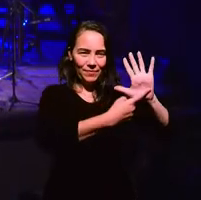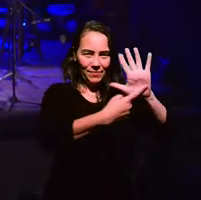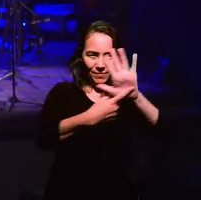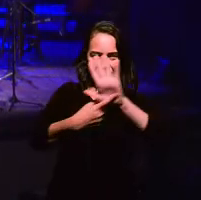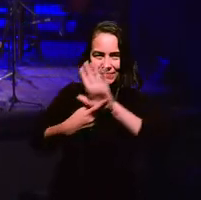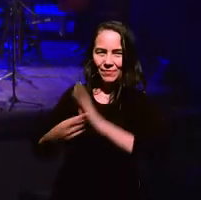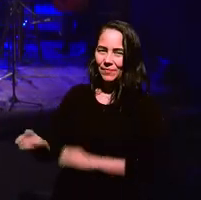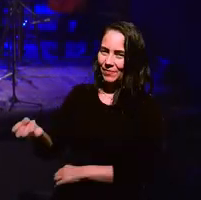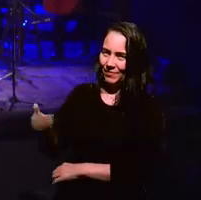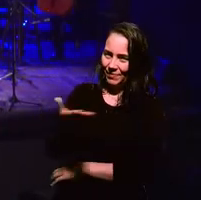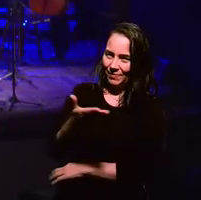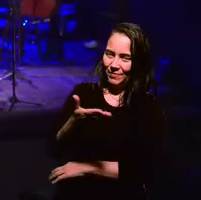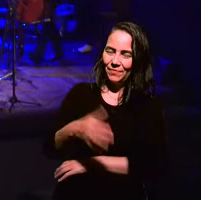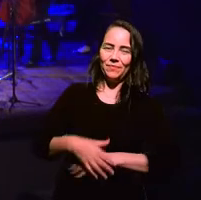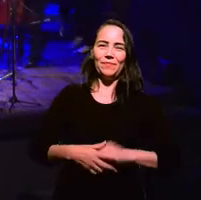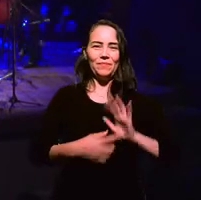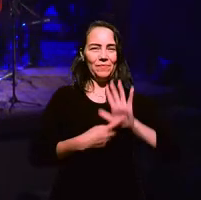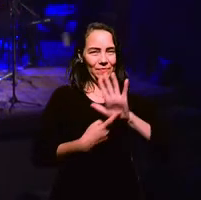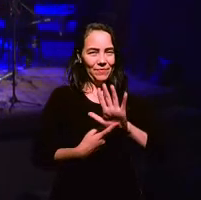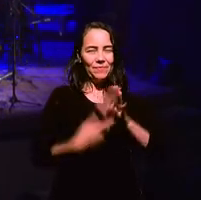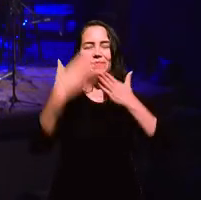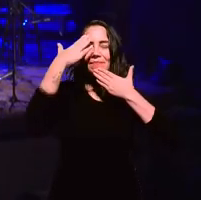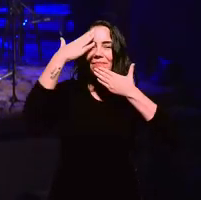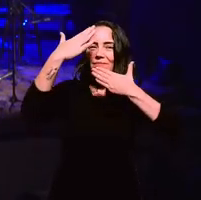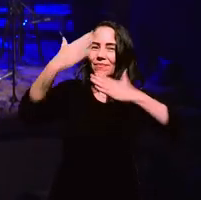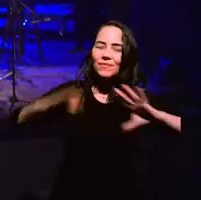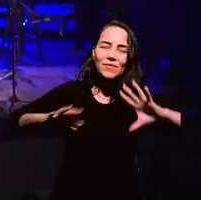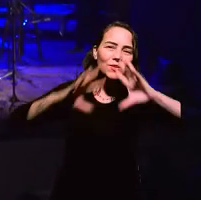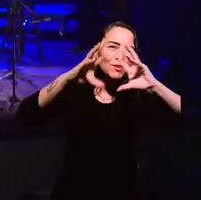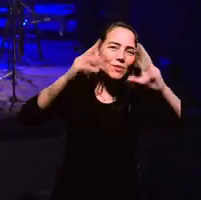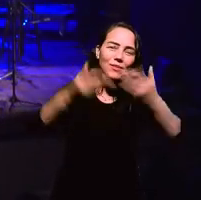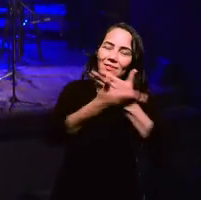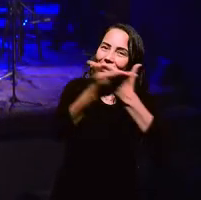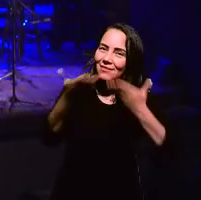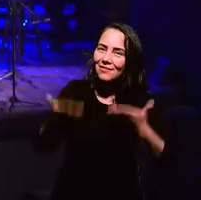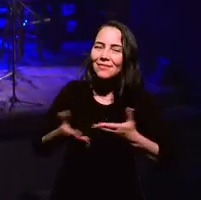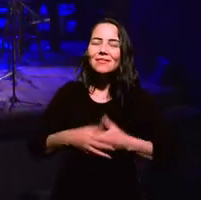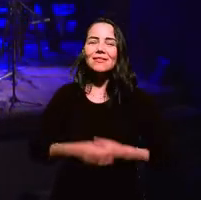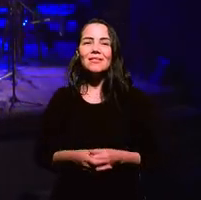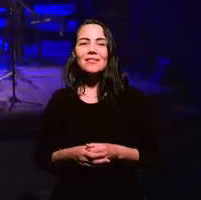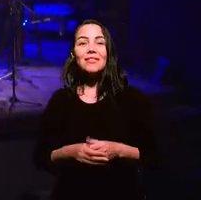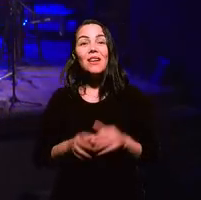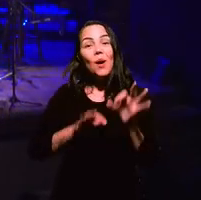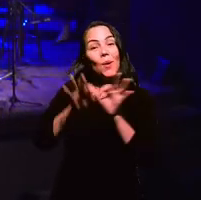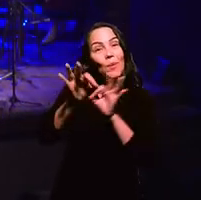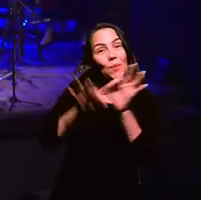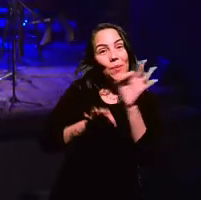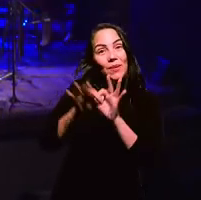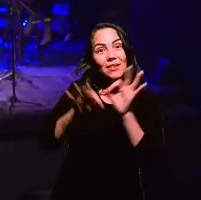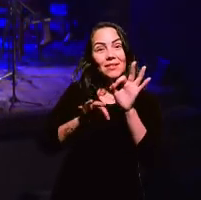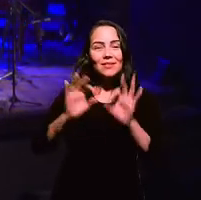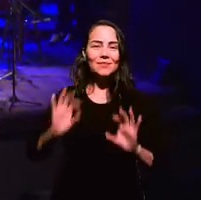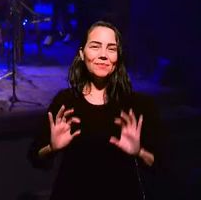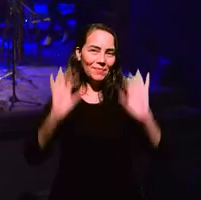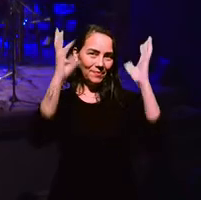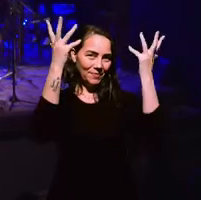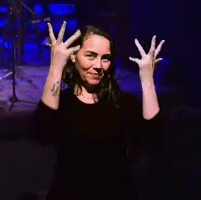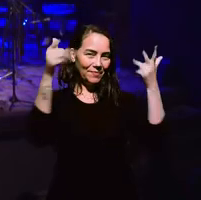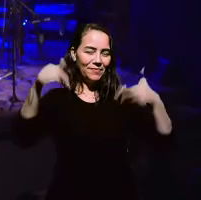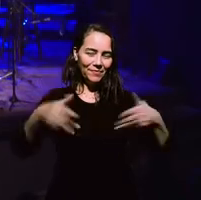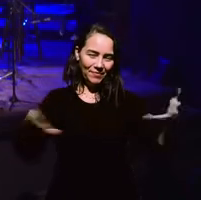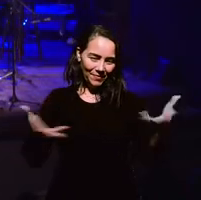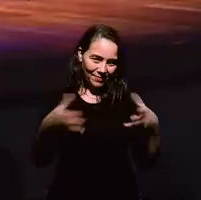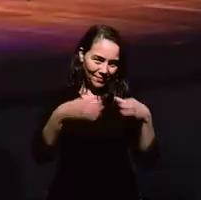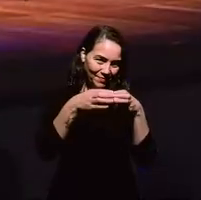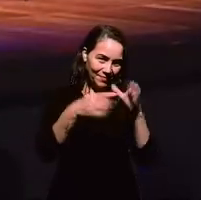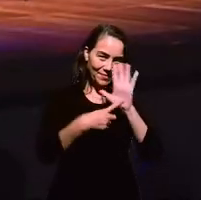temporada. Agradecemos a todos que contribuíram para a organização e a realização do